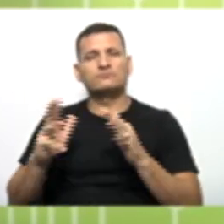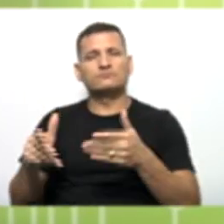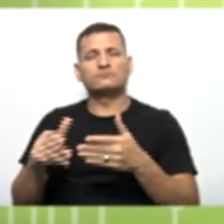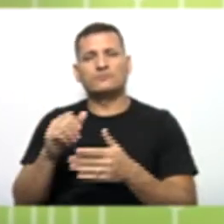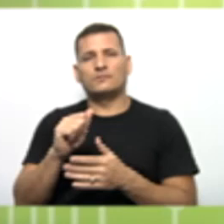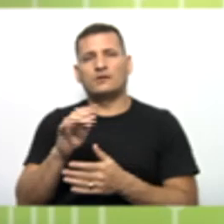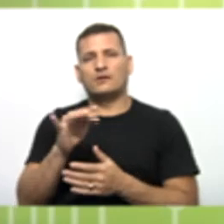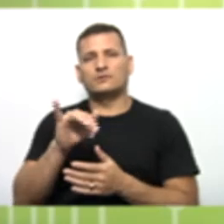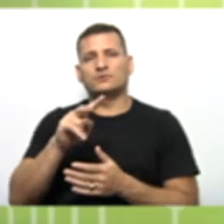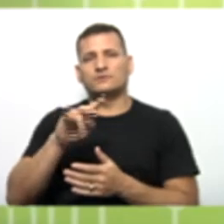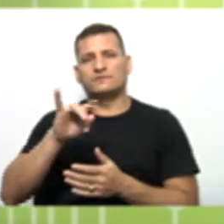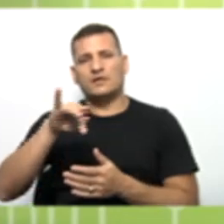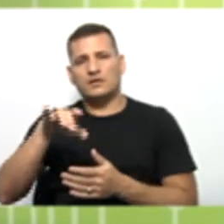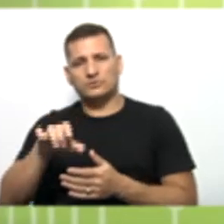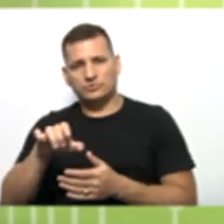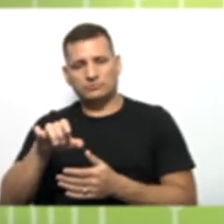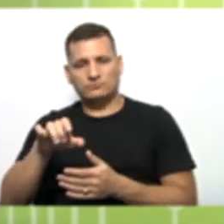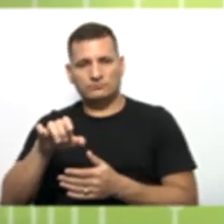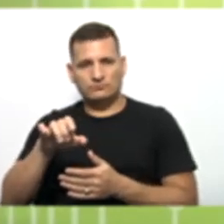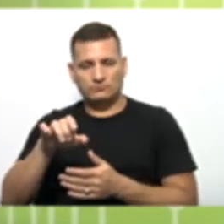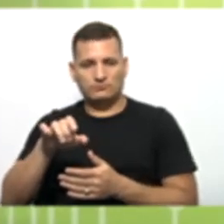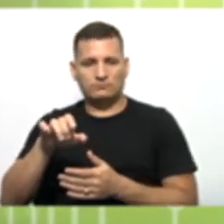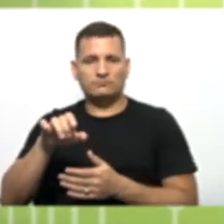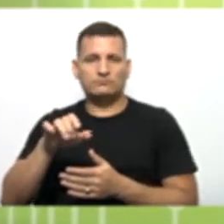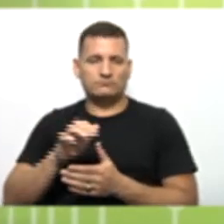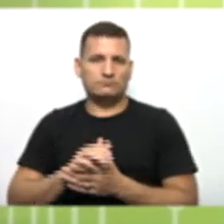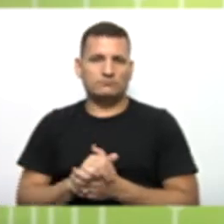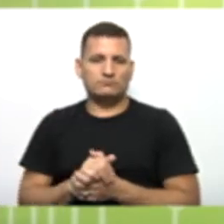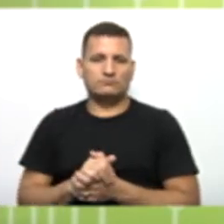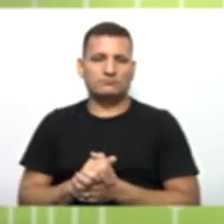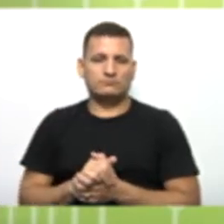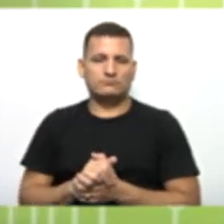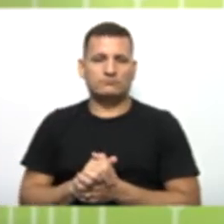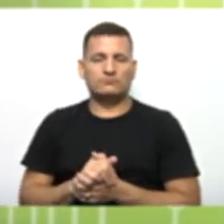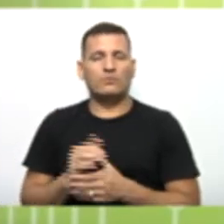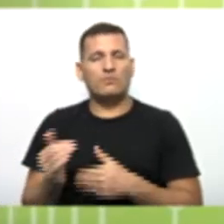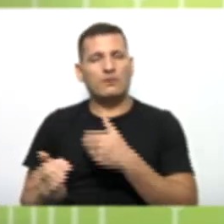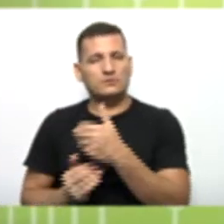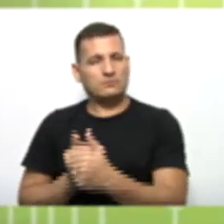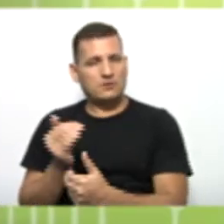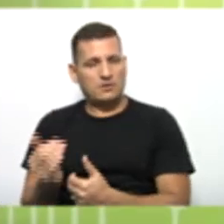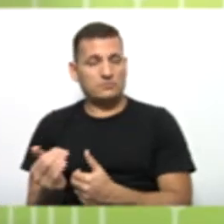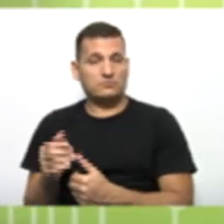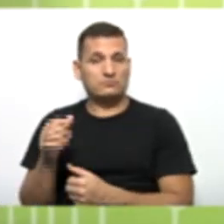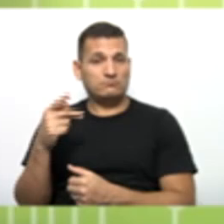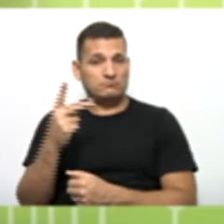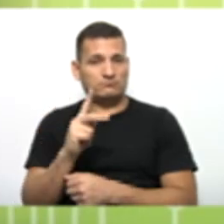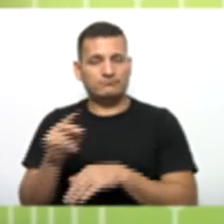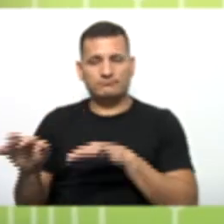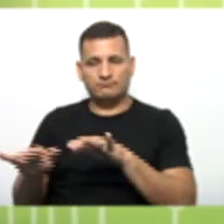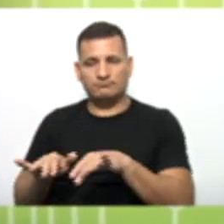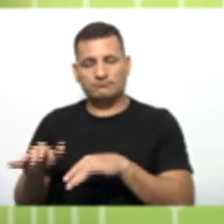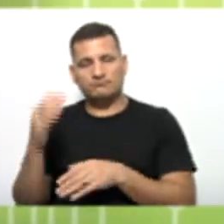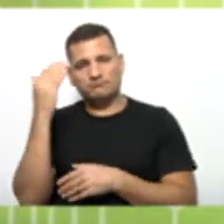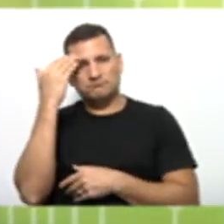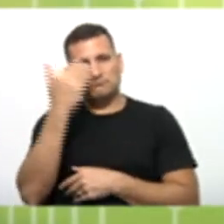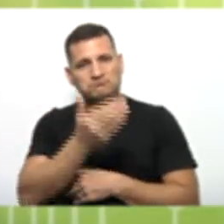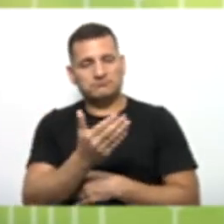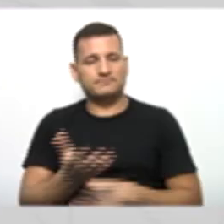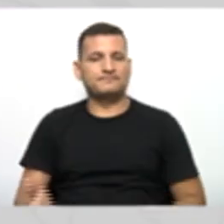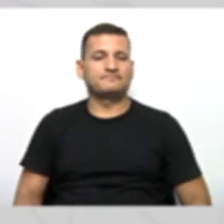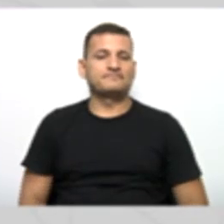que envolvem essa função. E isso, lógico, que o seu programador vai agradecer, ok?